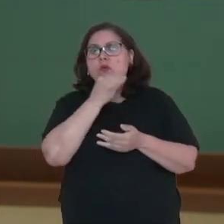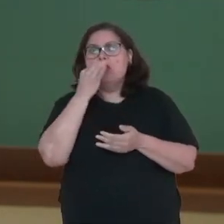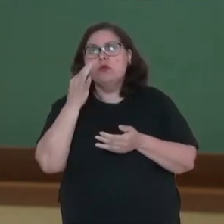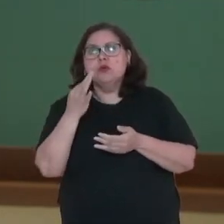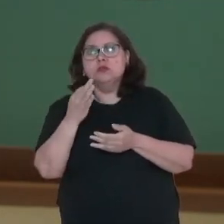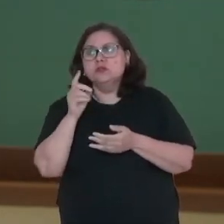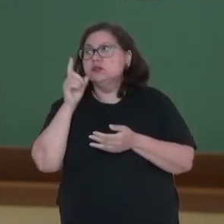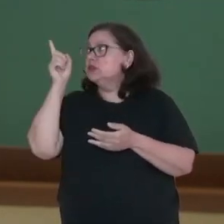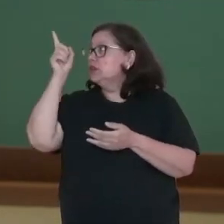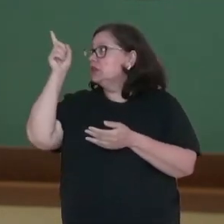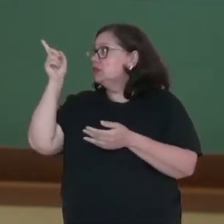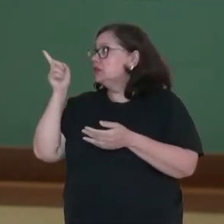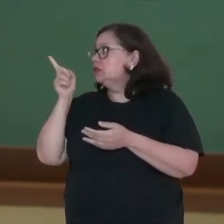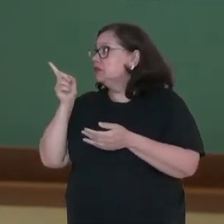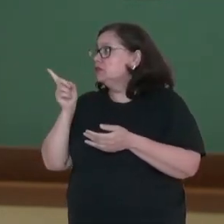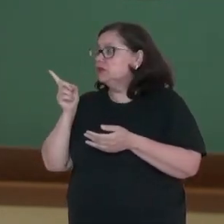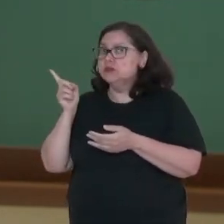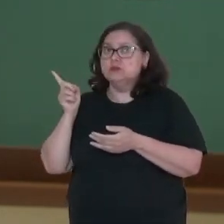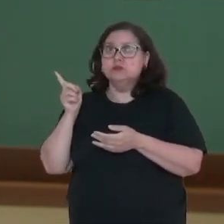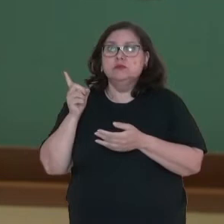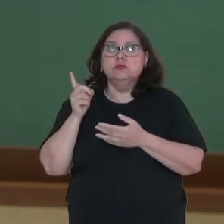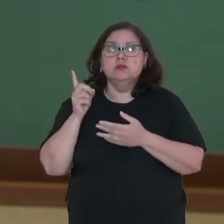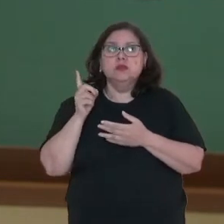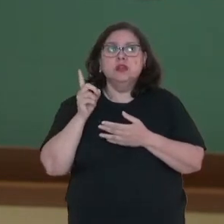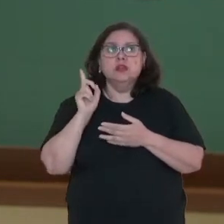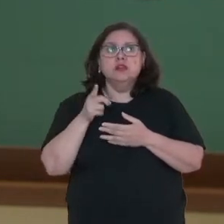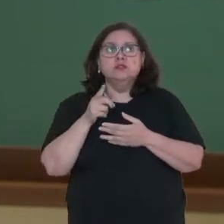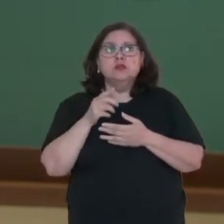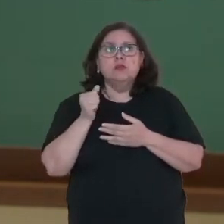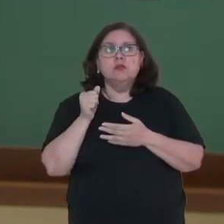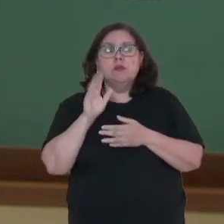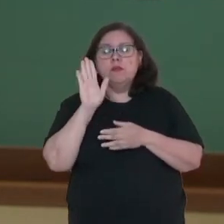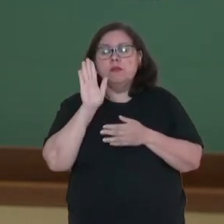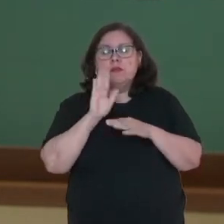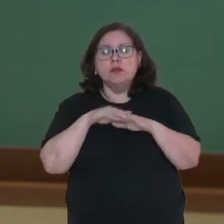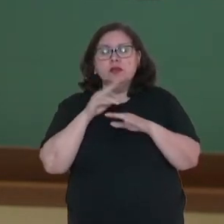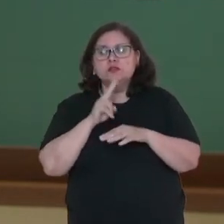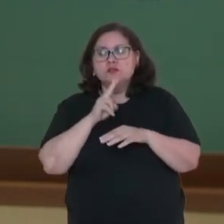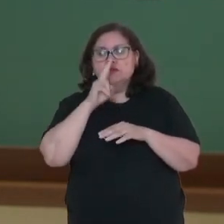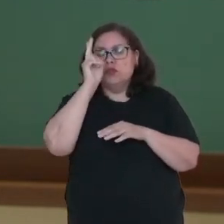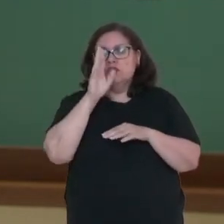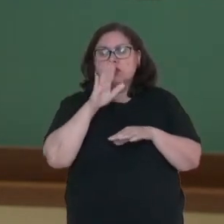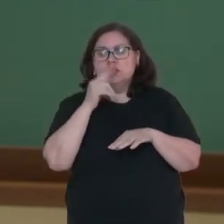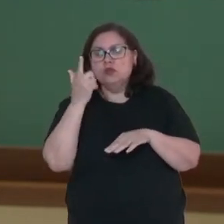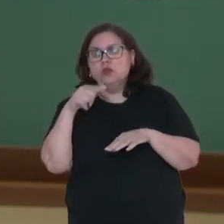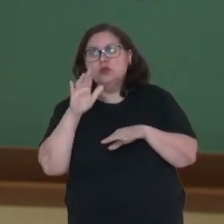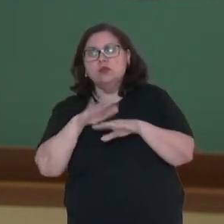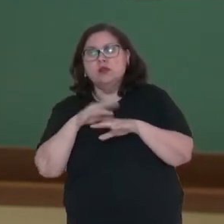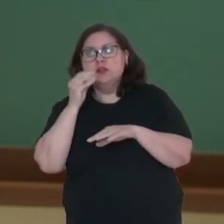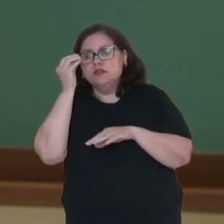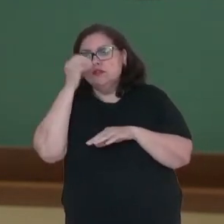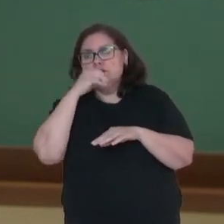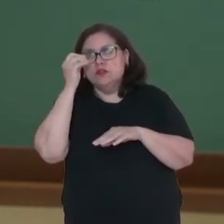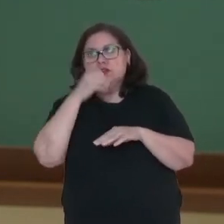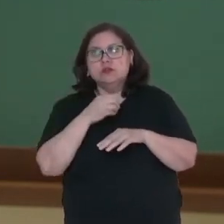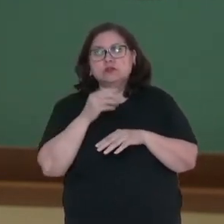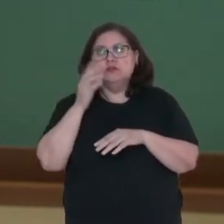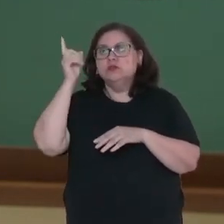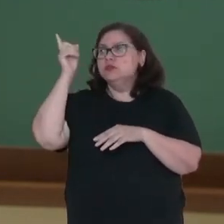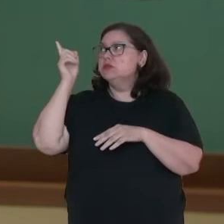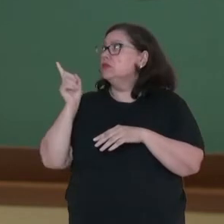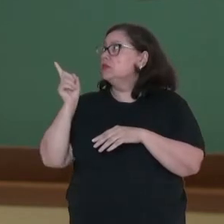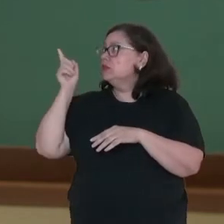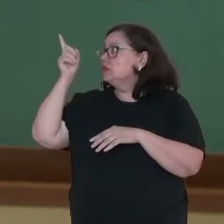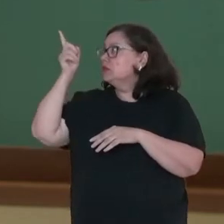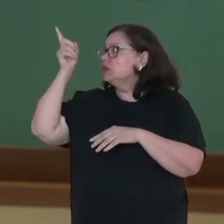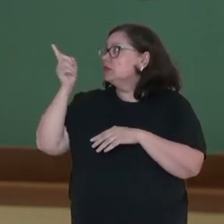Quais dessas substâncias é o ácido mais forte e mais fraco? Aqui está os ácidos